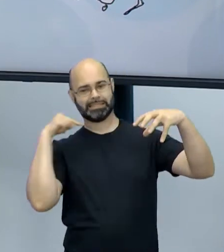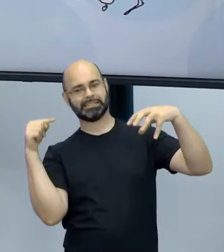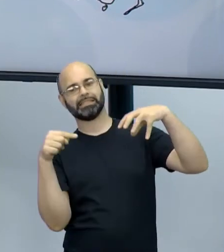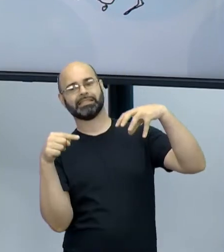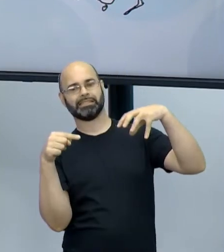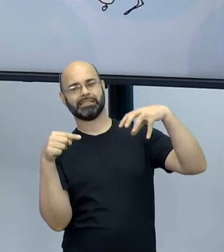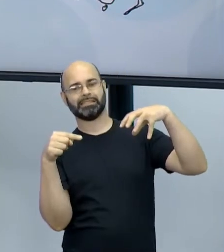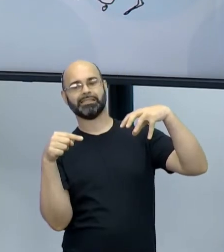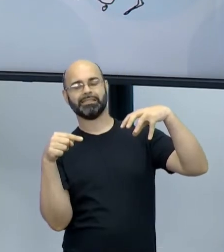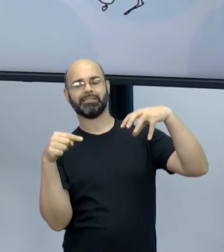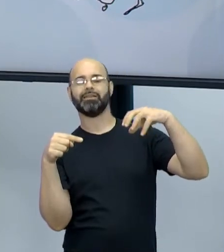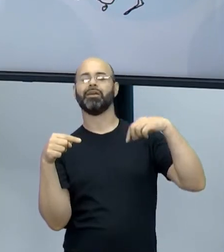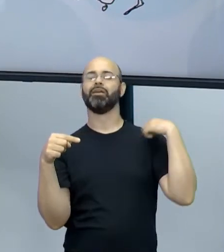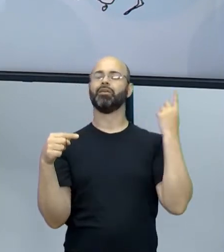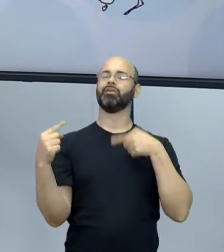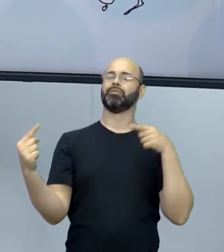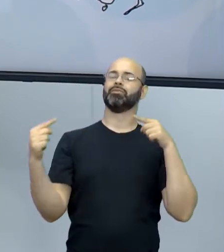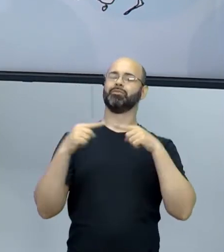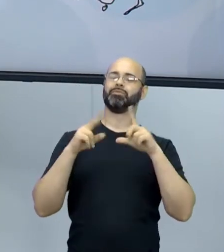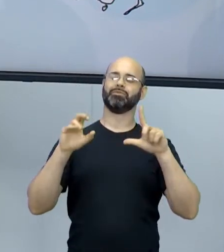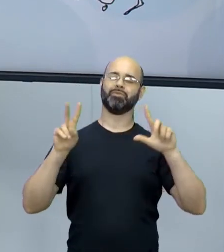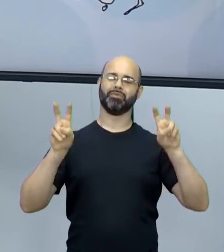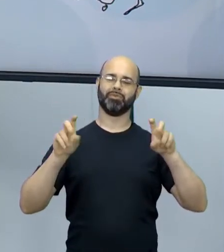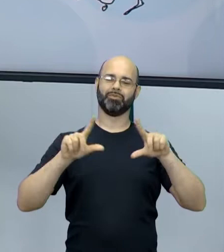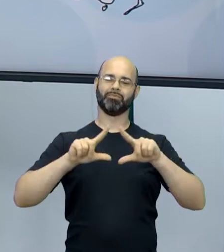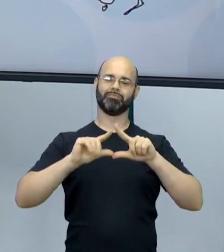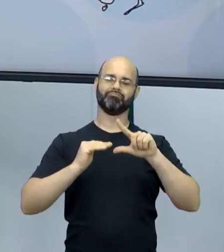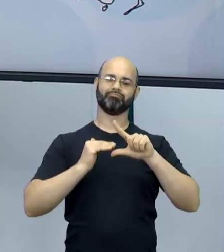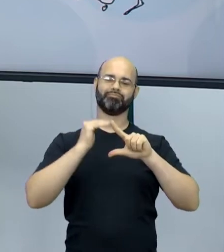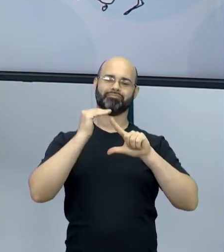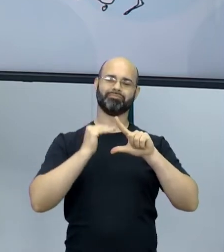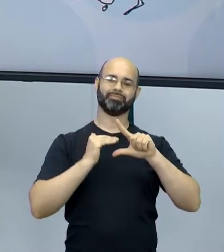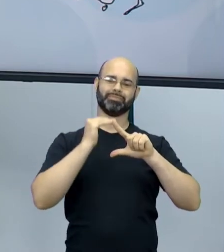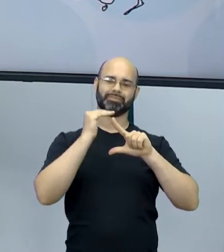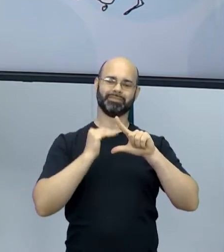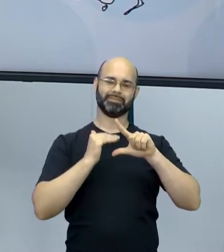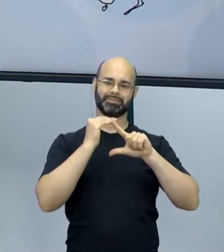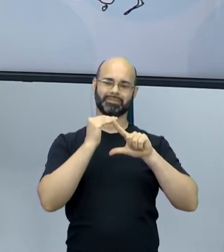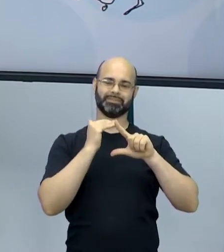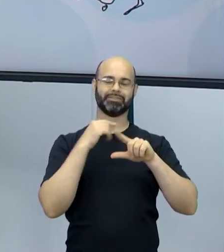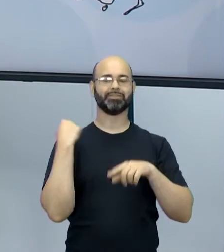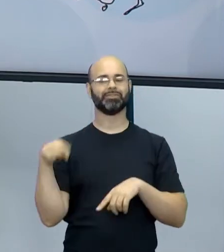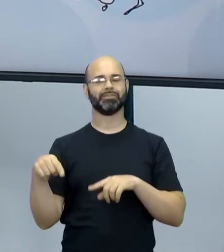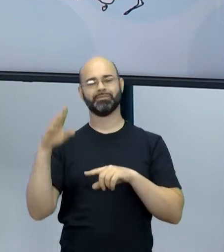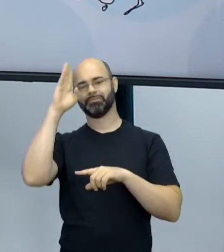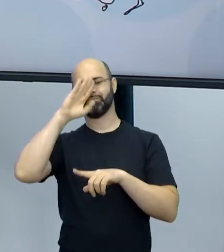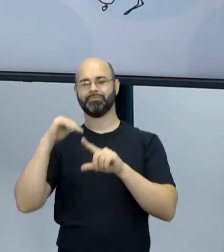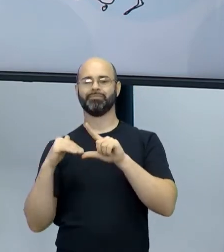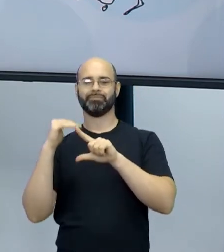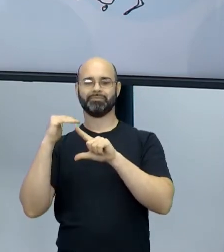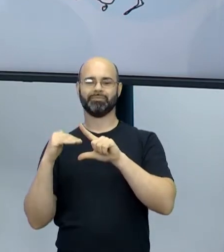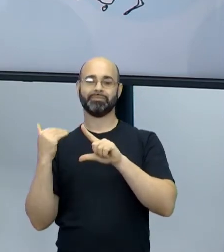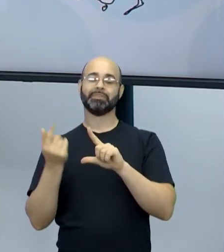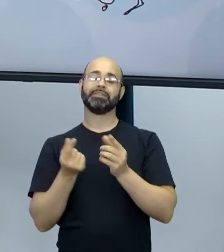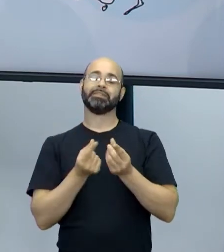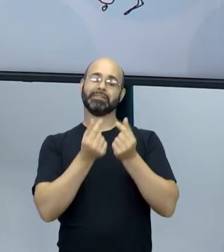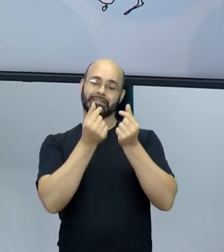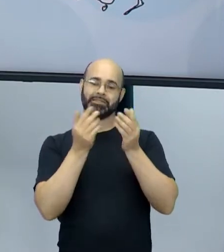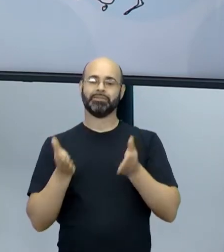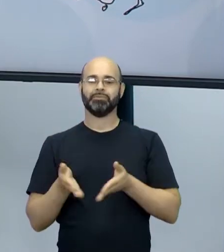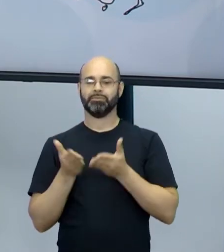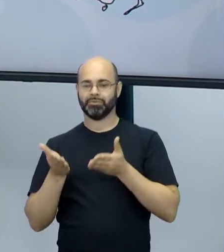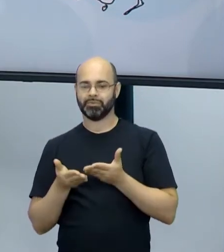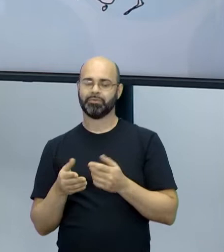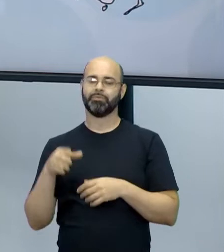com a gente, a distância social entre uma camada e outra, entre o rico e o pobre, entre o